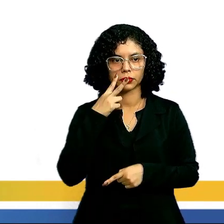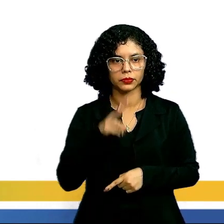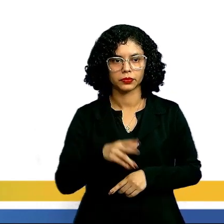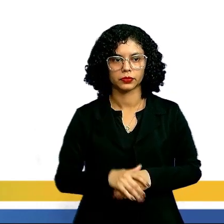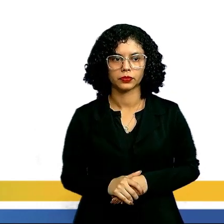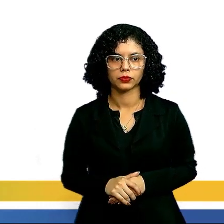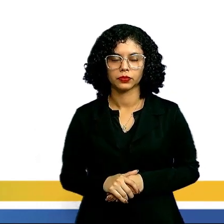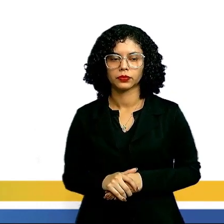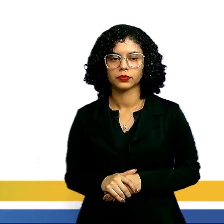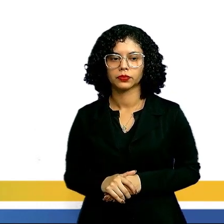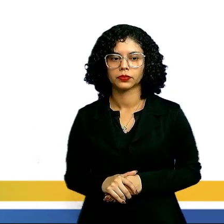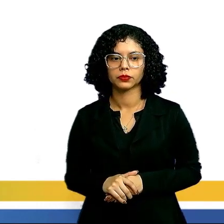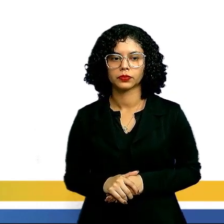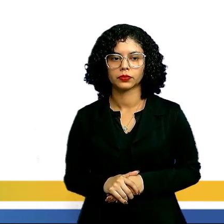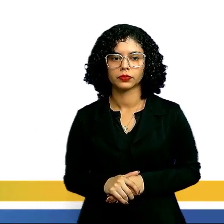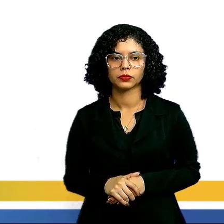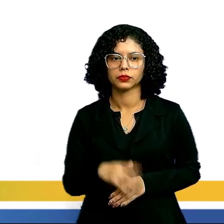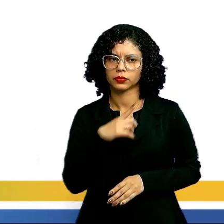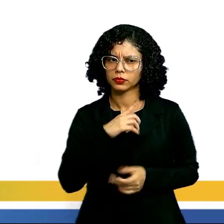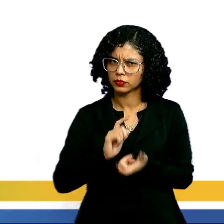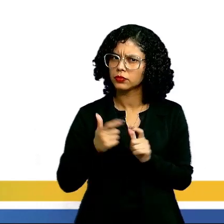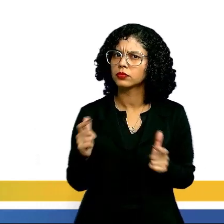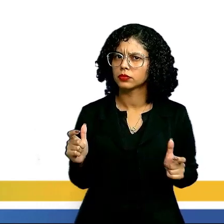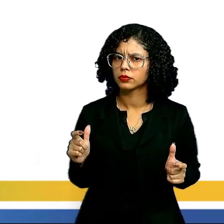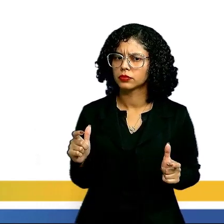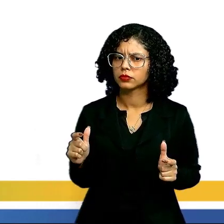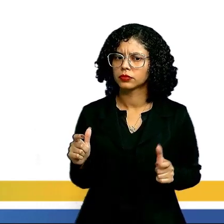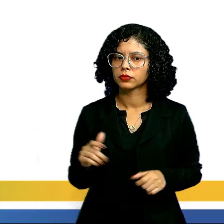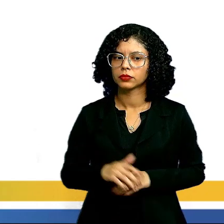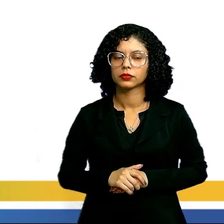olha aí, ó. Será que houve um aumento?